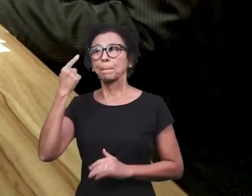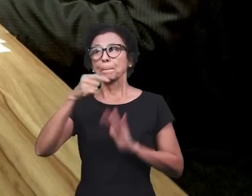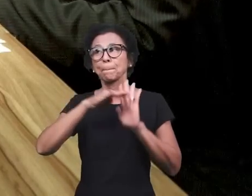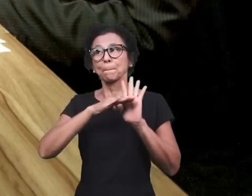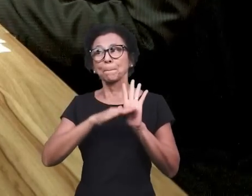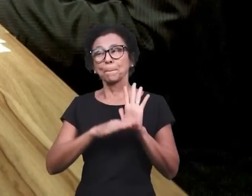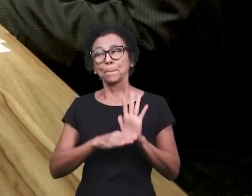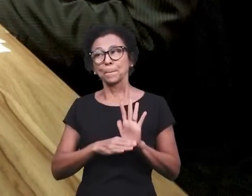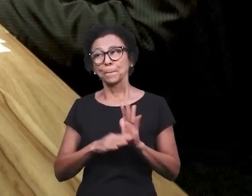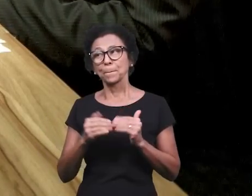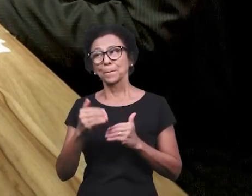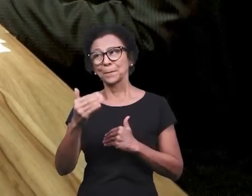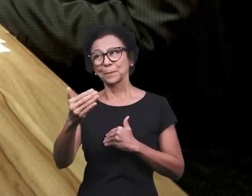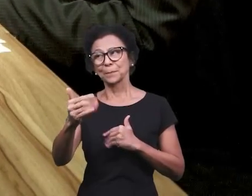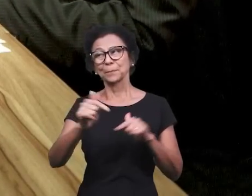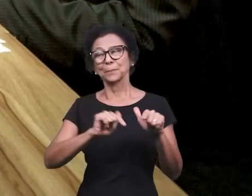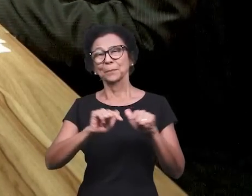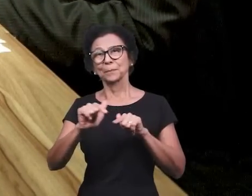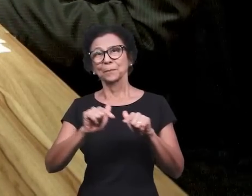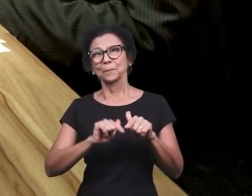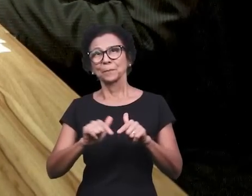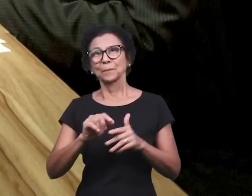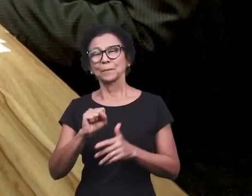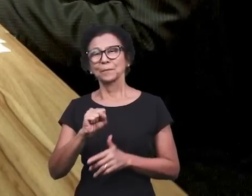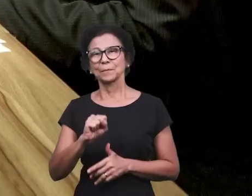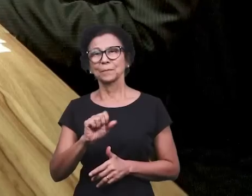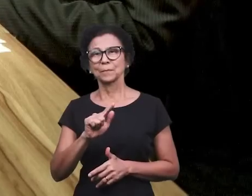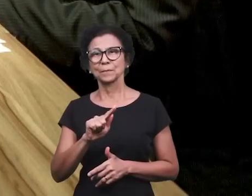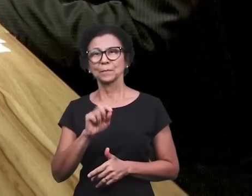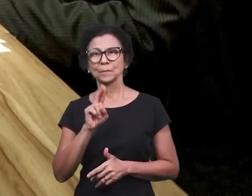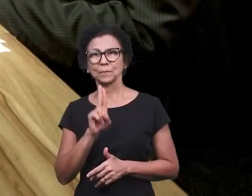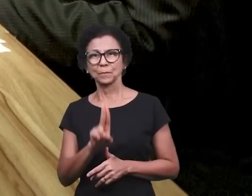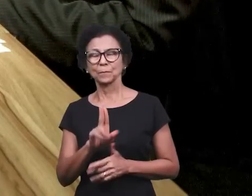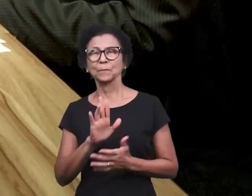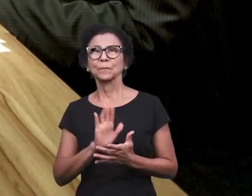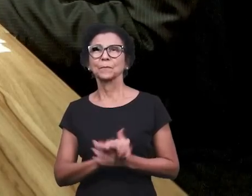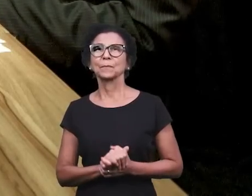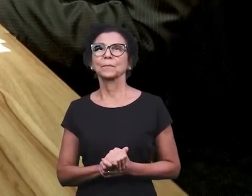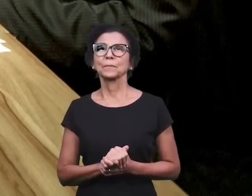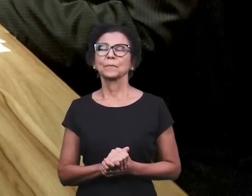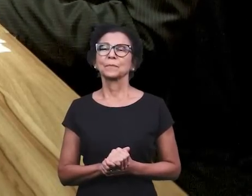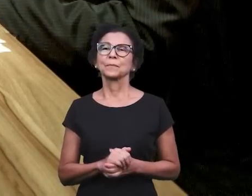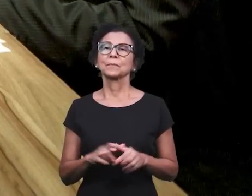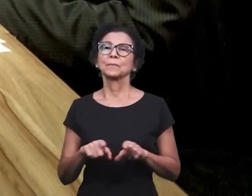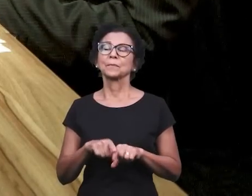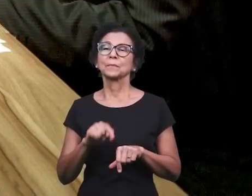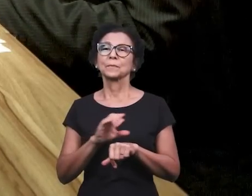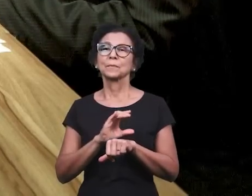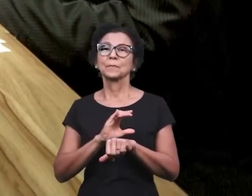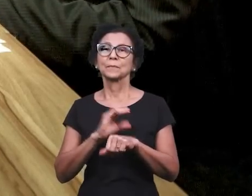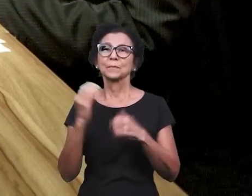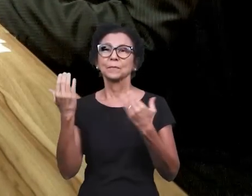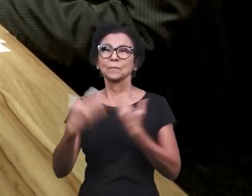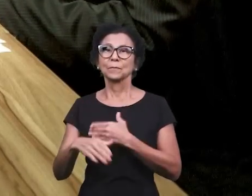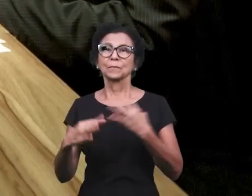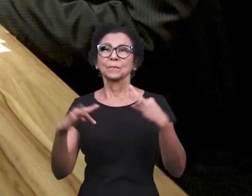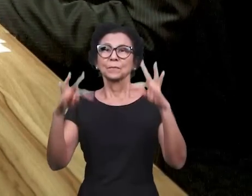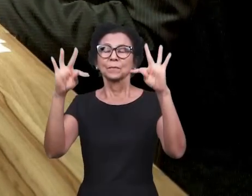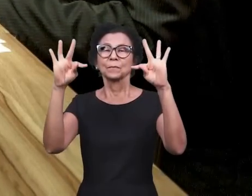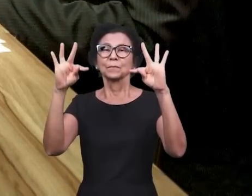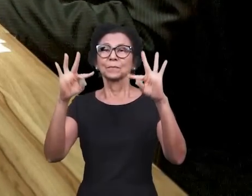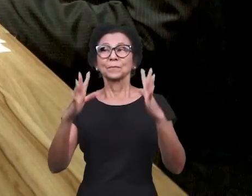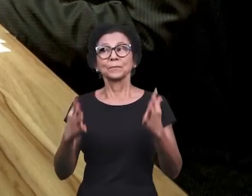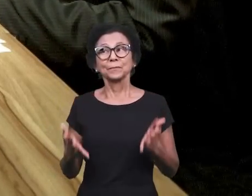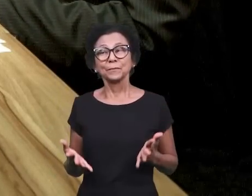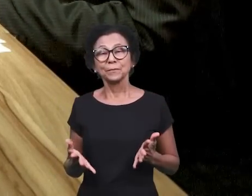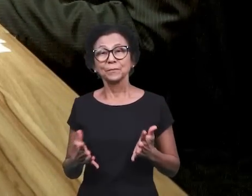falar especialmente da sua rotina de trabalho lá na CGU, falar sobre concursos de tecnologia da informação, né, Luiz, que é uma área que está